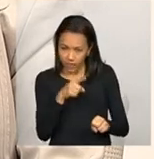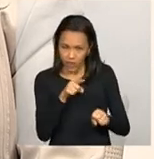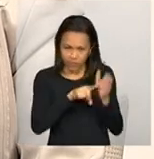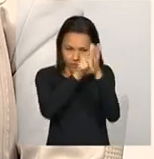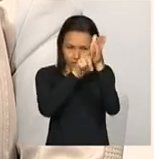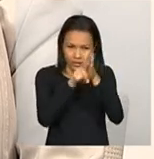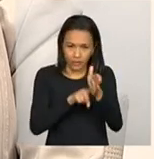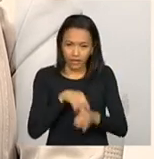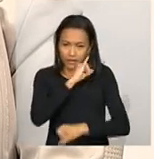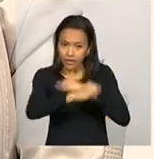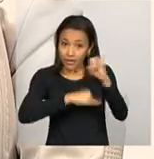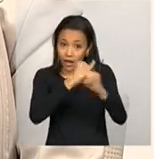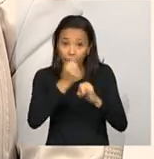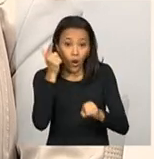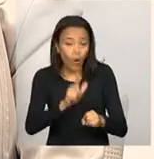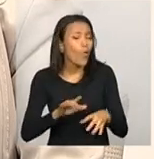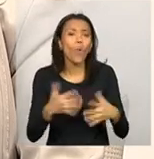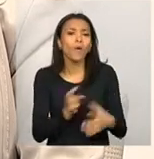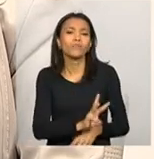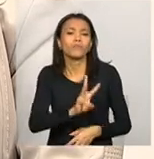internet. E qual é o site? E depois,